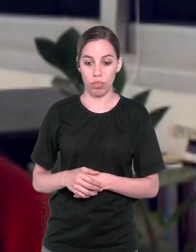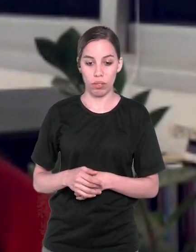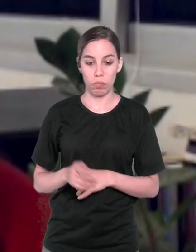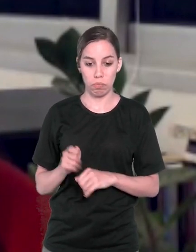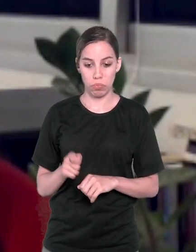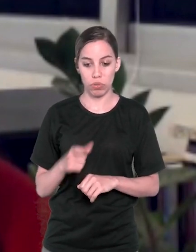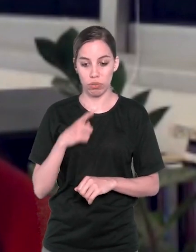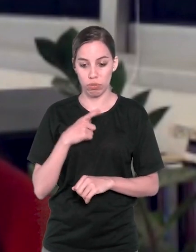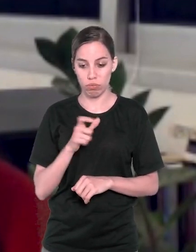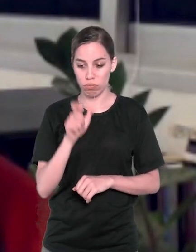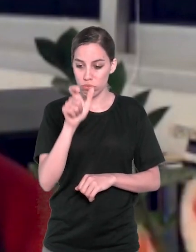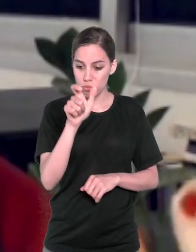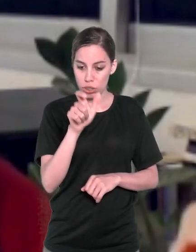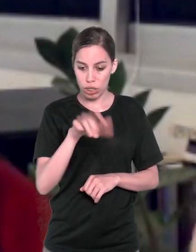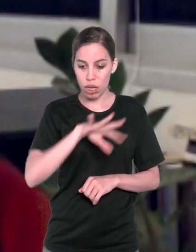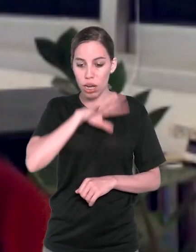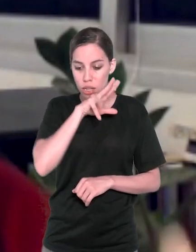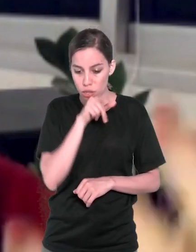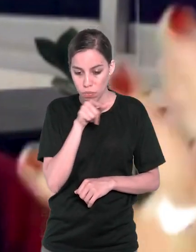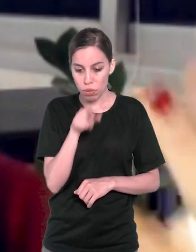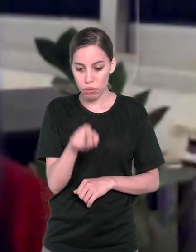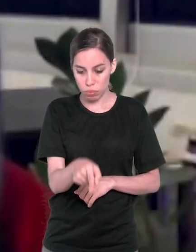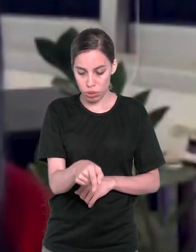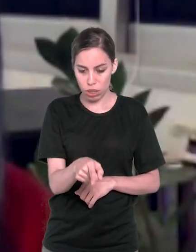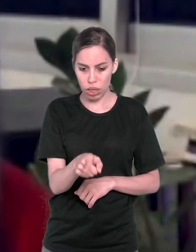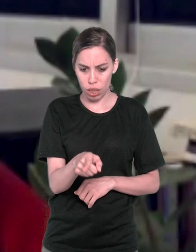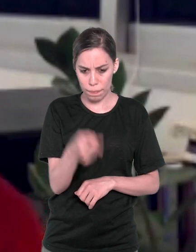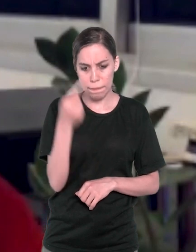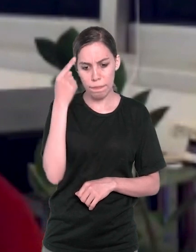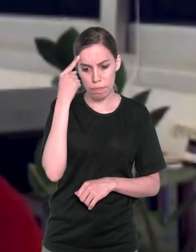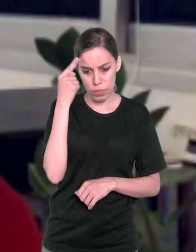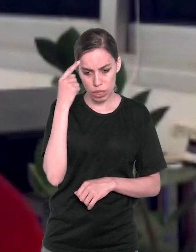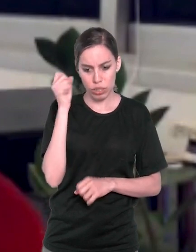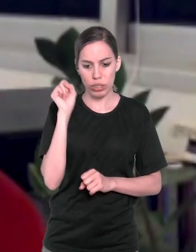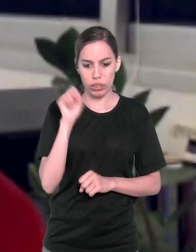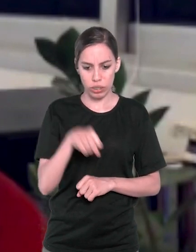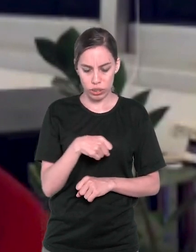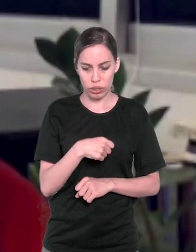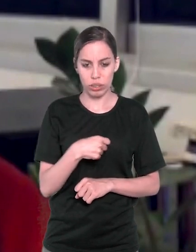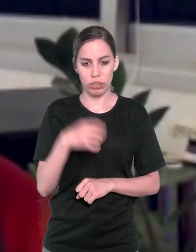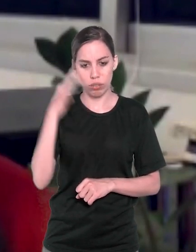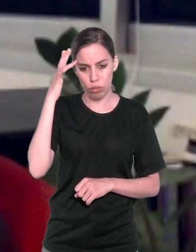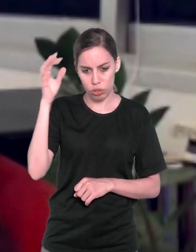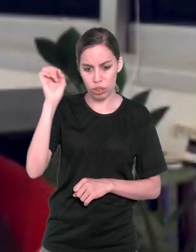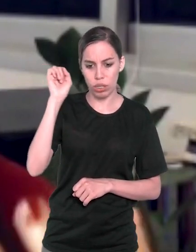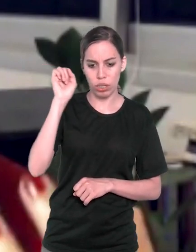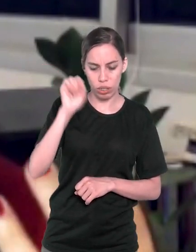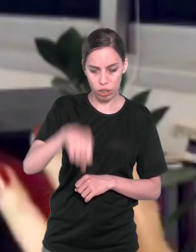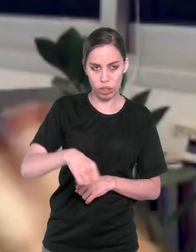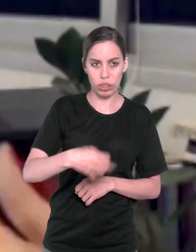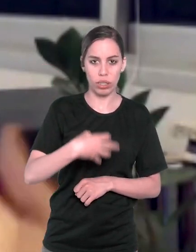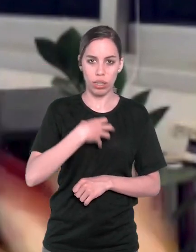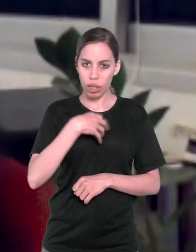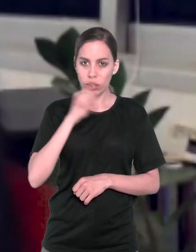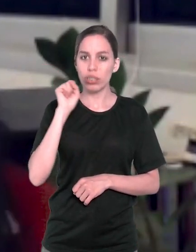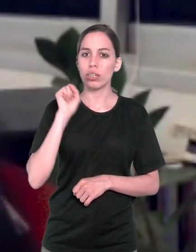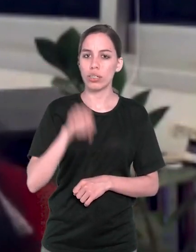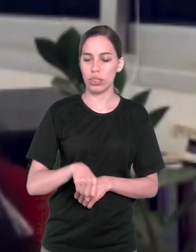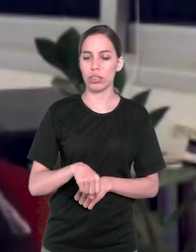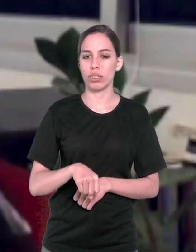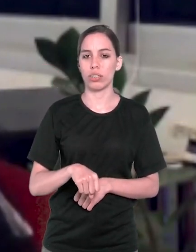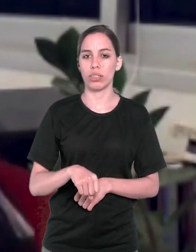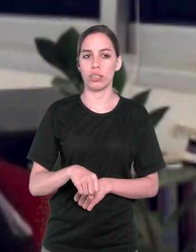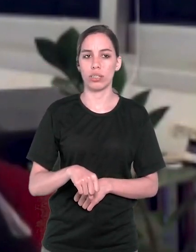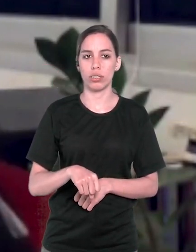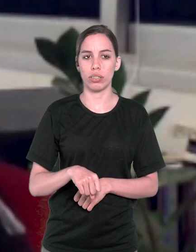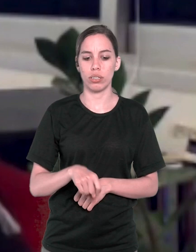considerá-los como sujeitos que pensam, que sentem, que sonham, né, que têm um